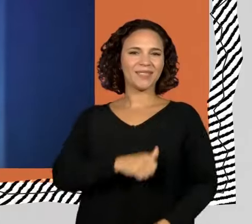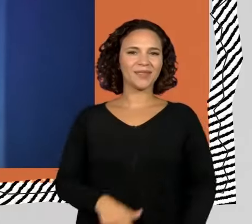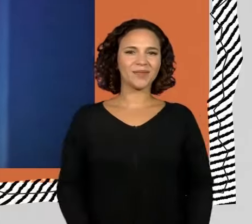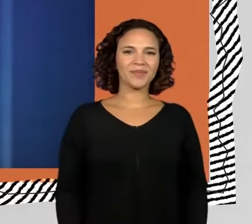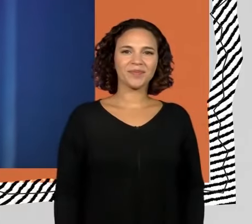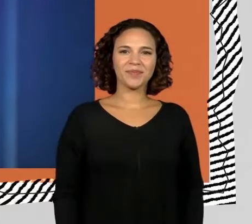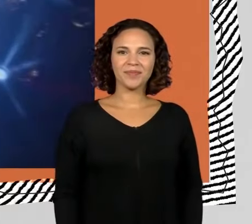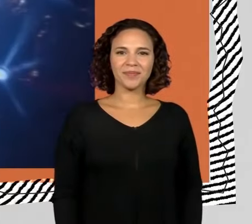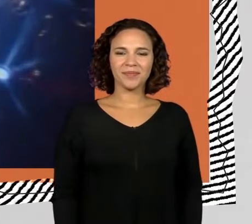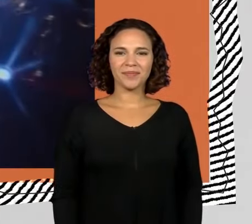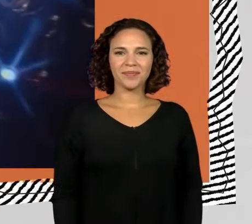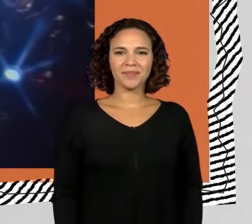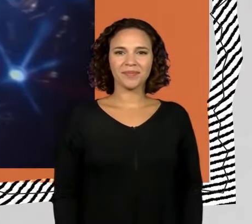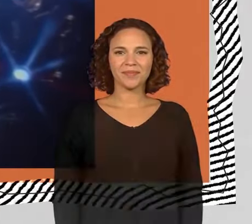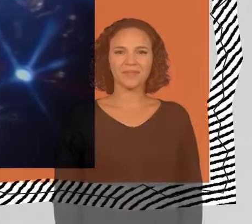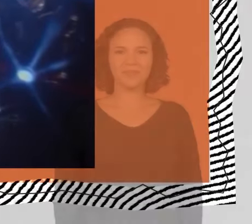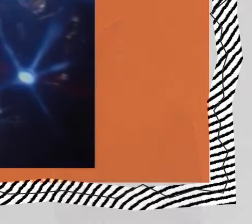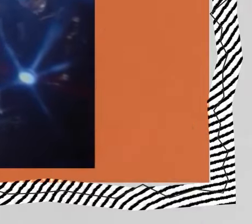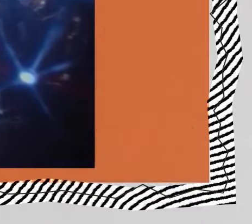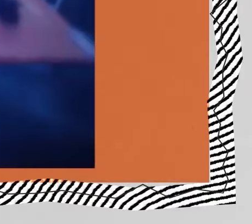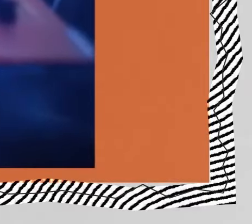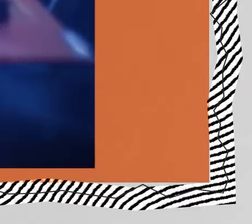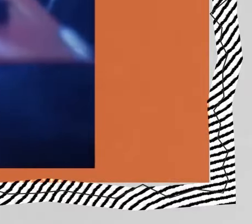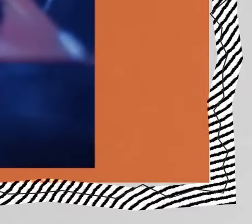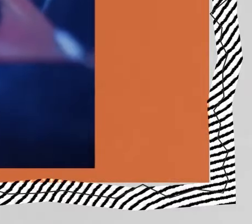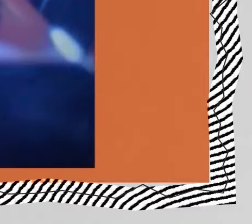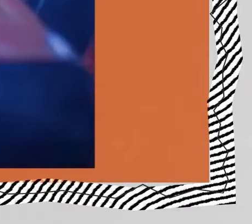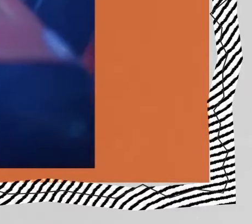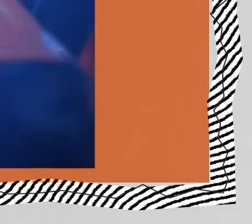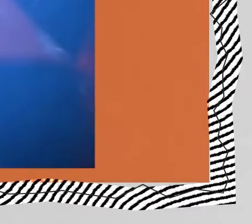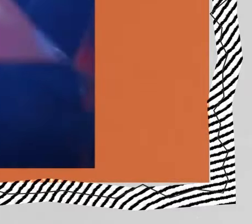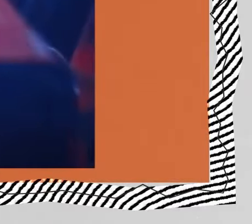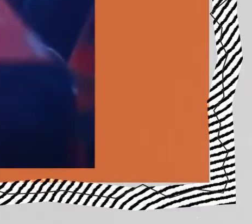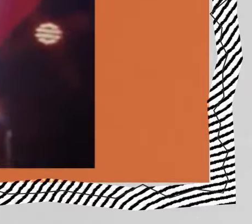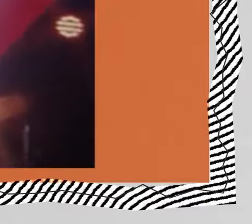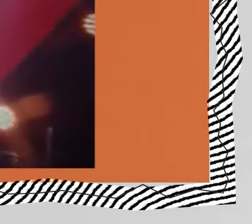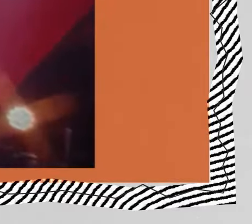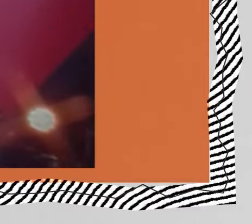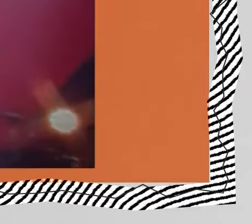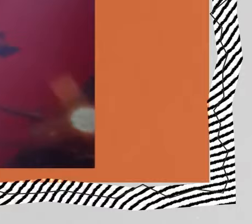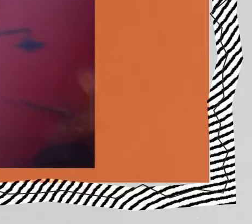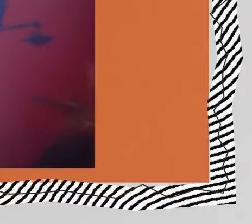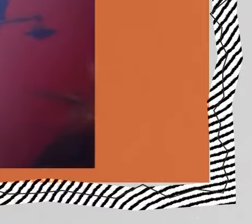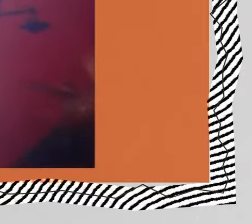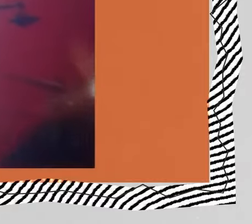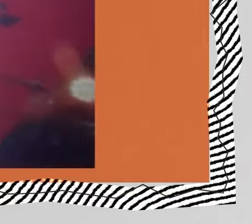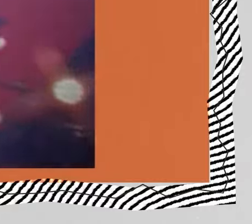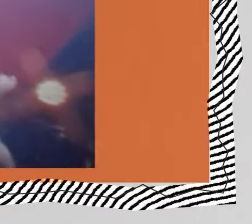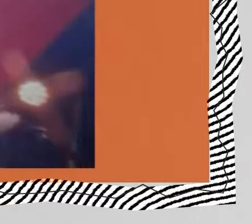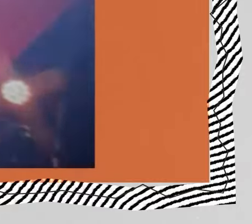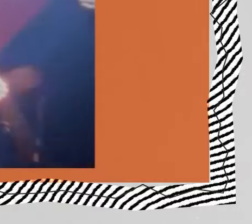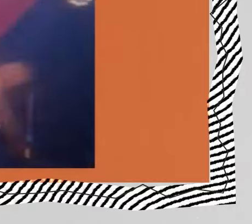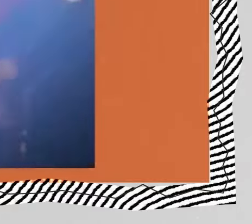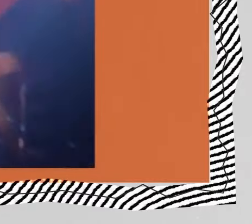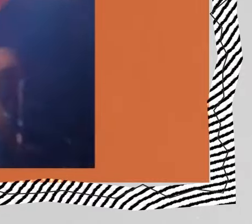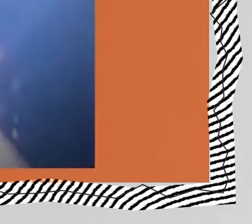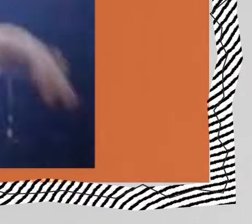lindo para libertar meu coração eu quero muito mais que o som da macha